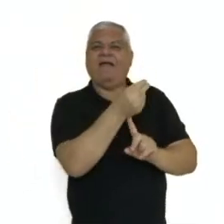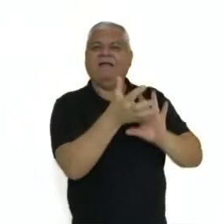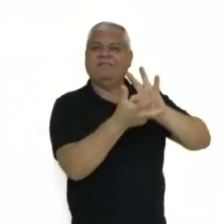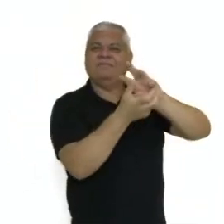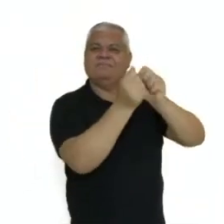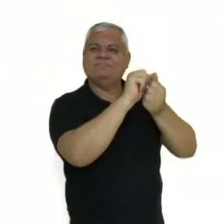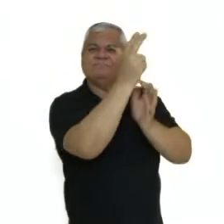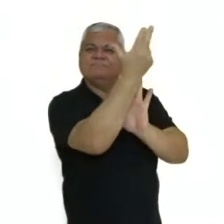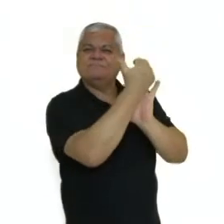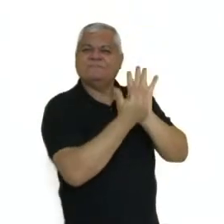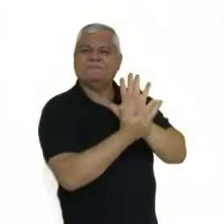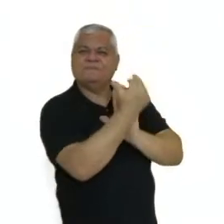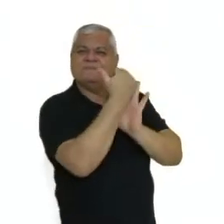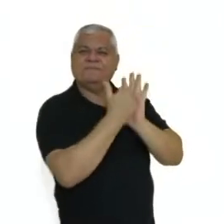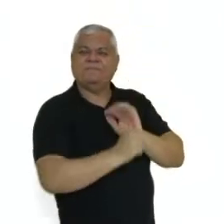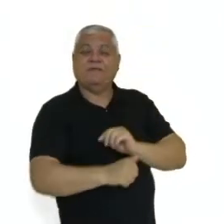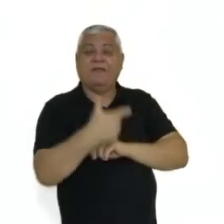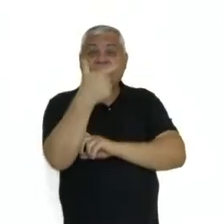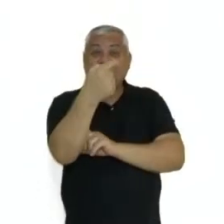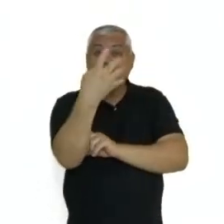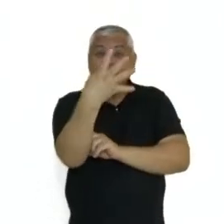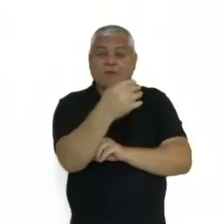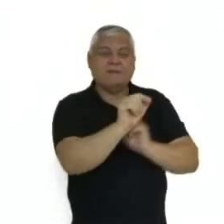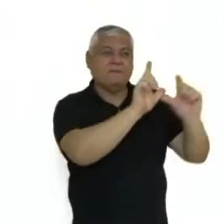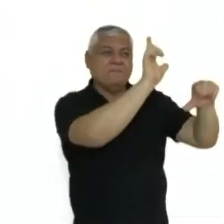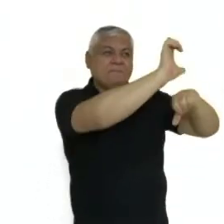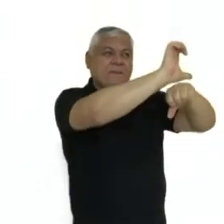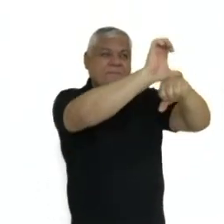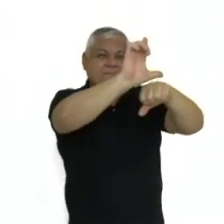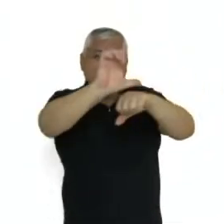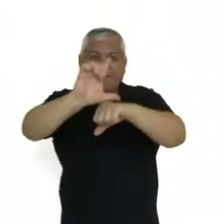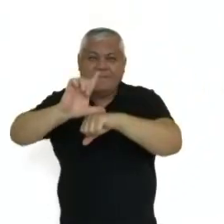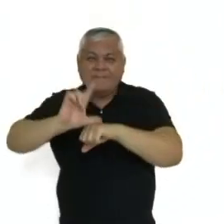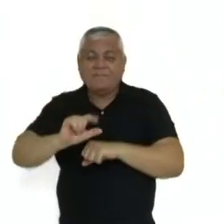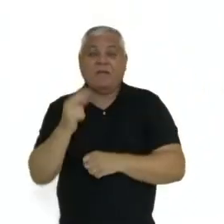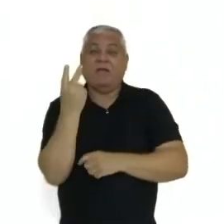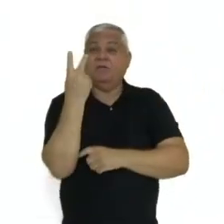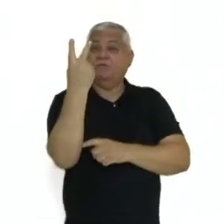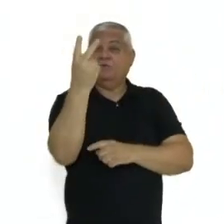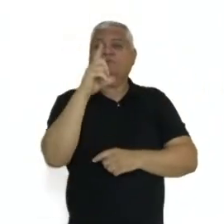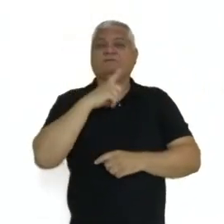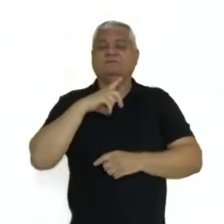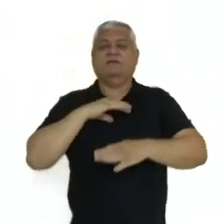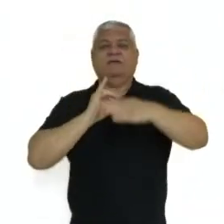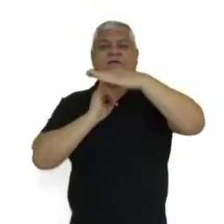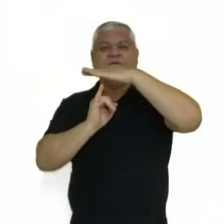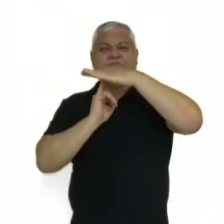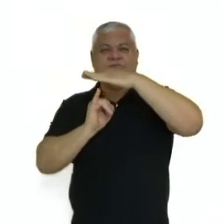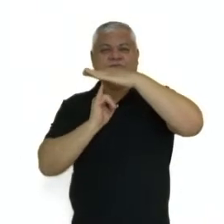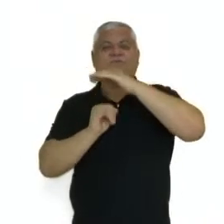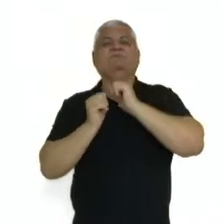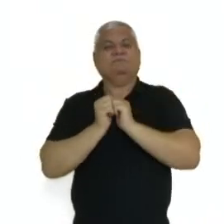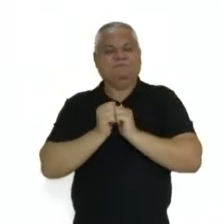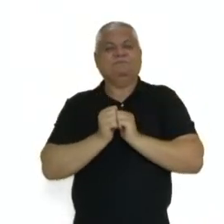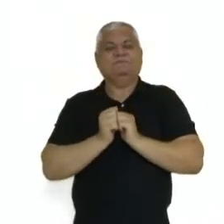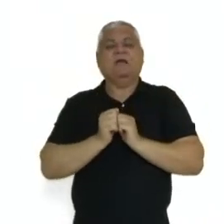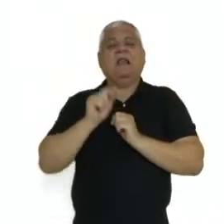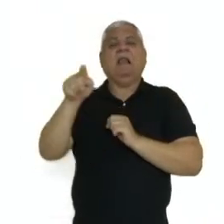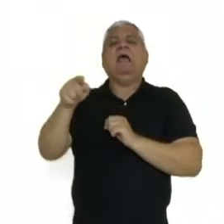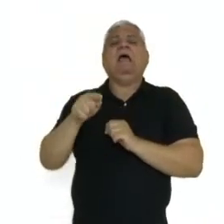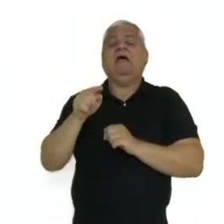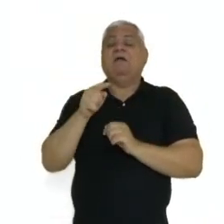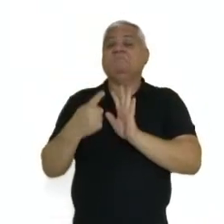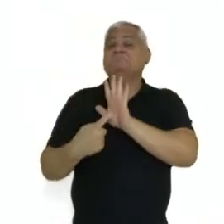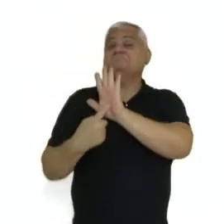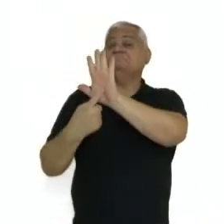Dentre os 24 quadros pintados pela escritora, dois fazem parte do acervo do Instituto Moreira Salles e estarão em breve